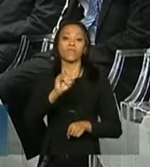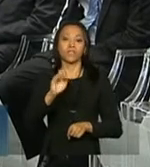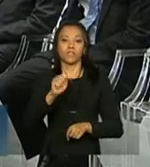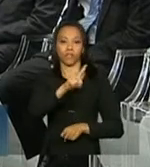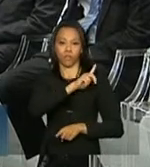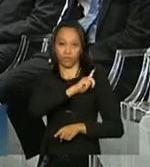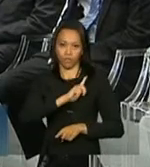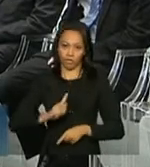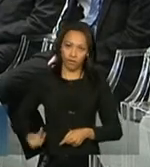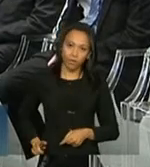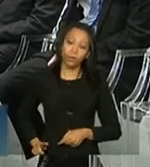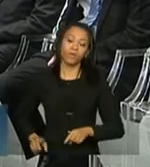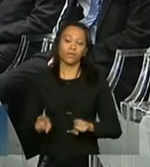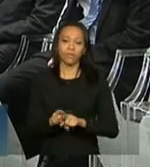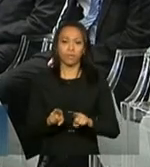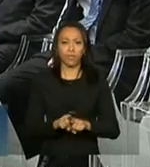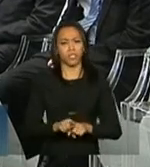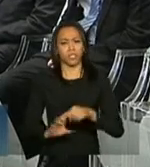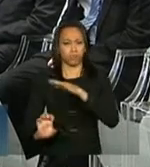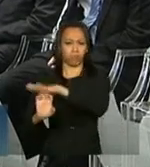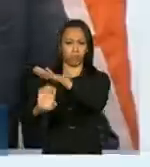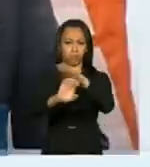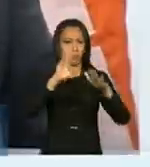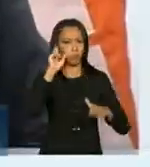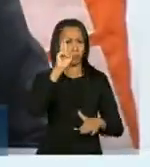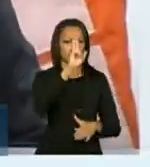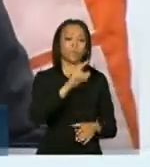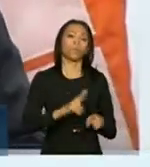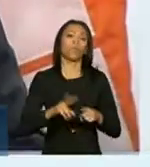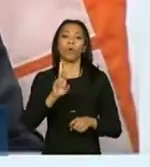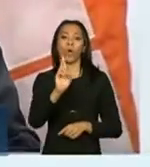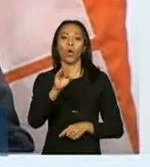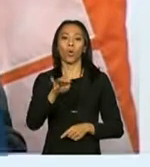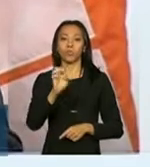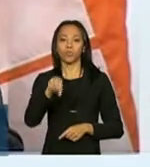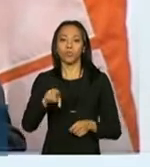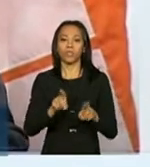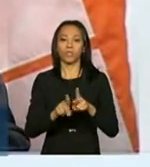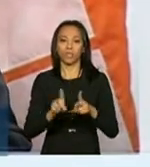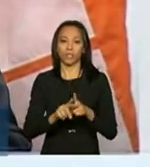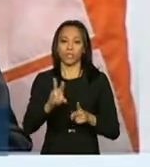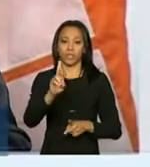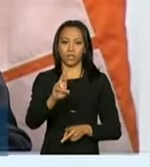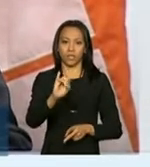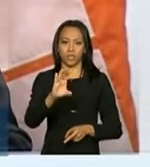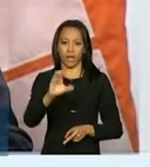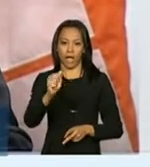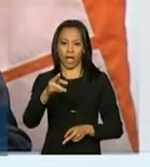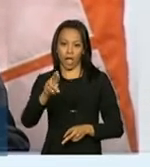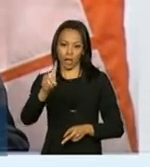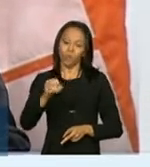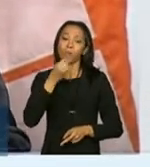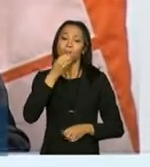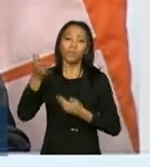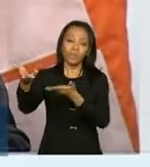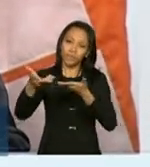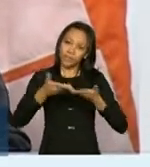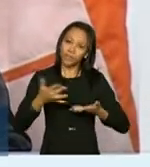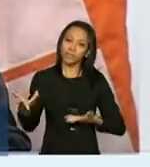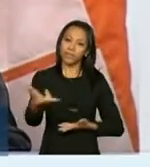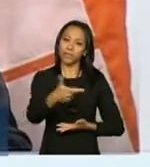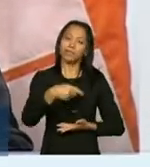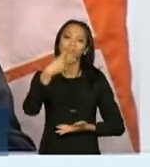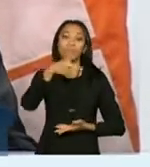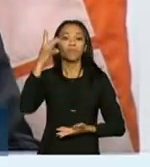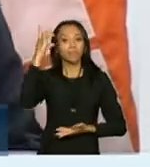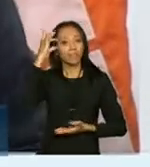vice-governador, e aos ilustres empresários Robson Andrade e Ricardo Vinhas. As boas-vindas, senhora presidenta, senhor governador, a